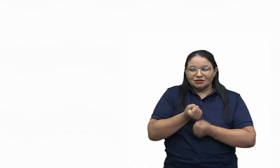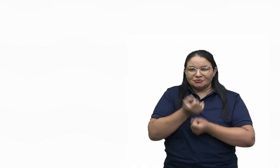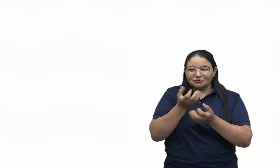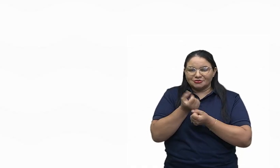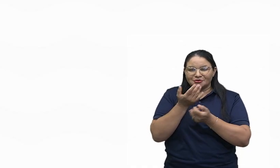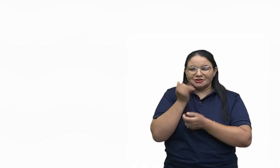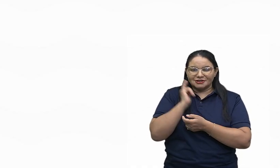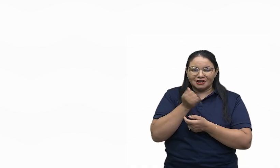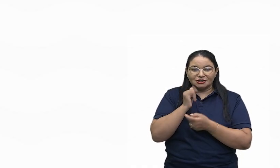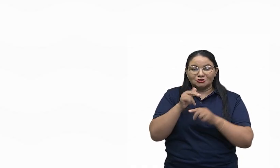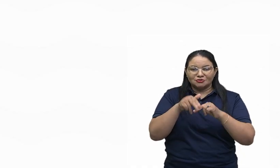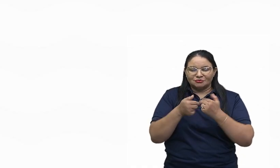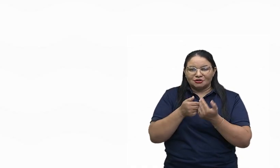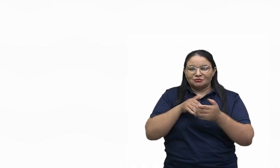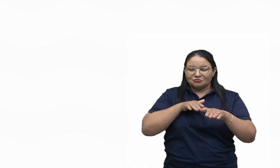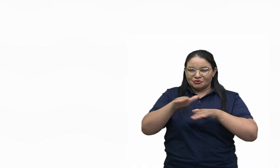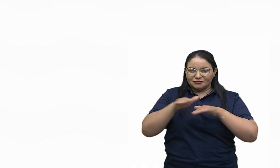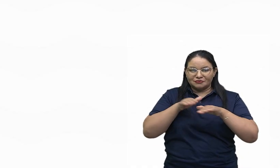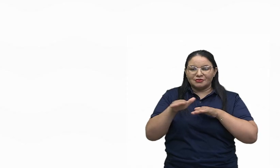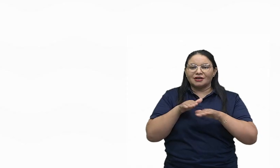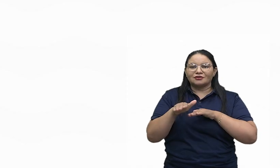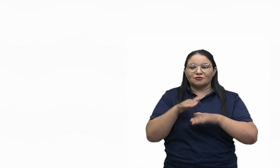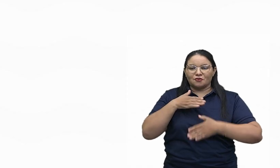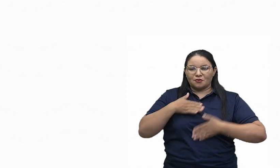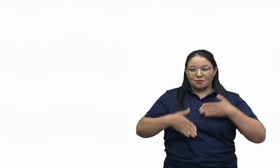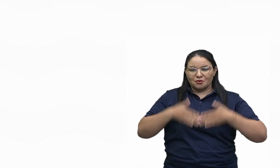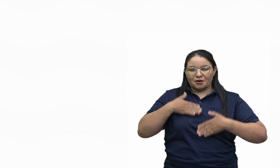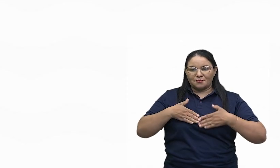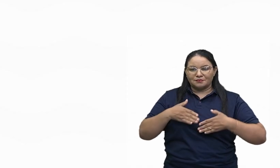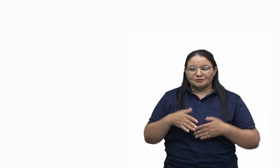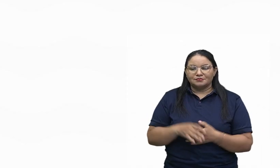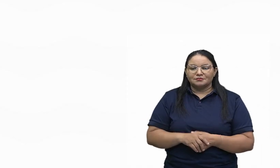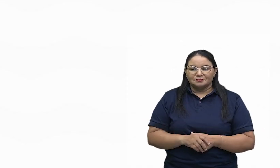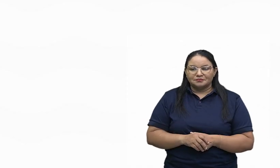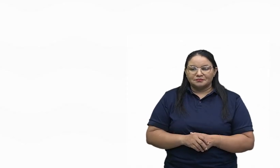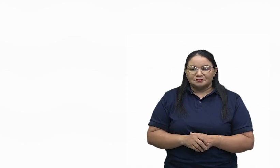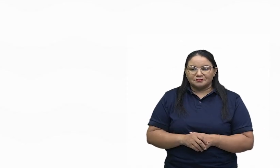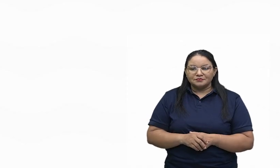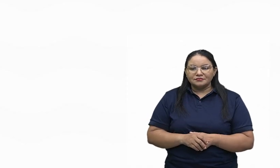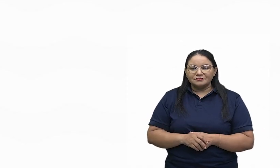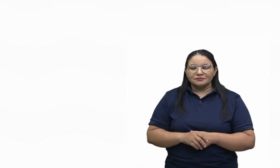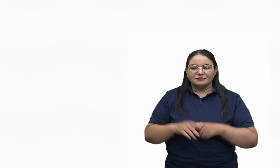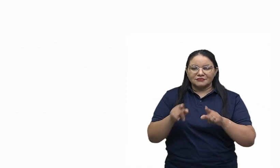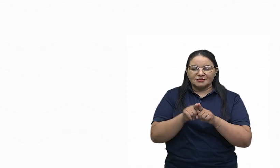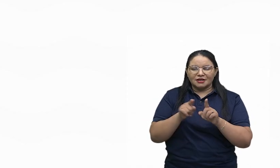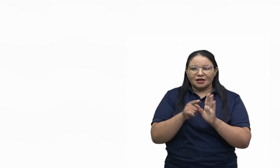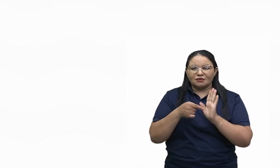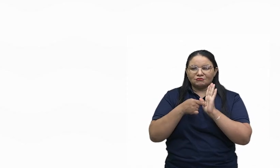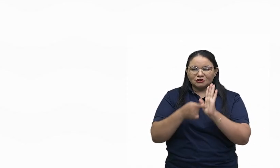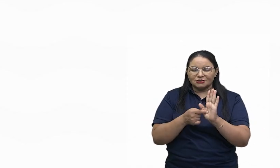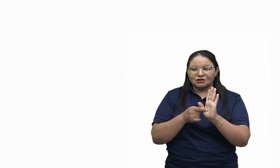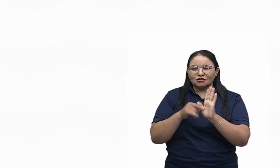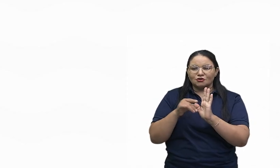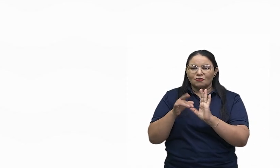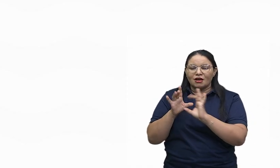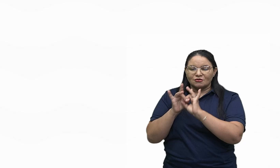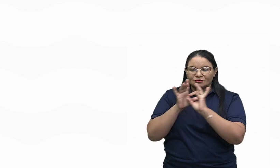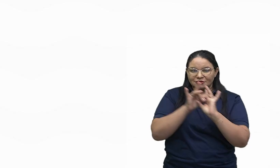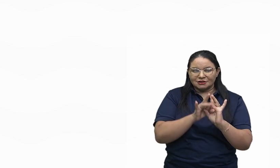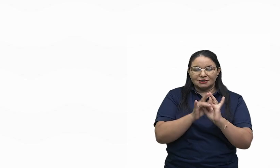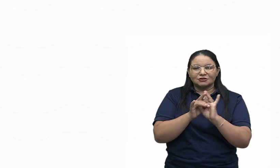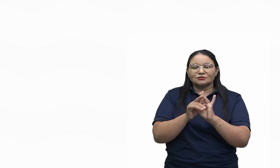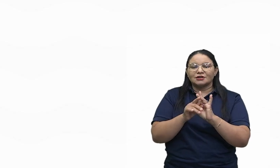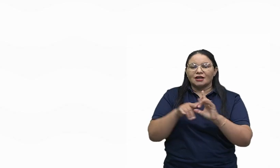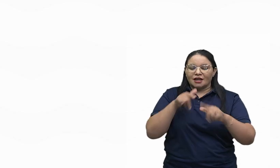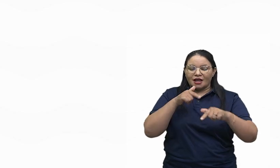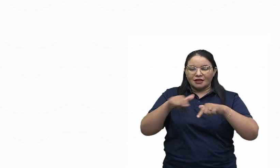através do movimento e da performance. Olha, quando a gente traz esse contexto, é entender que a dança e o teatro,